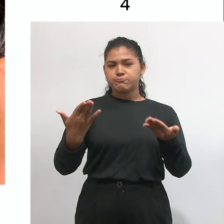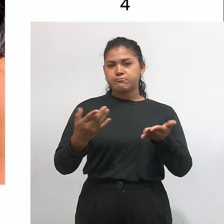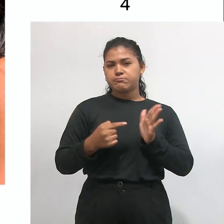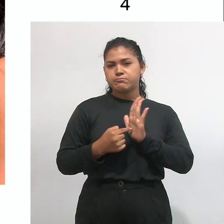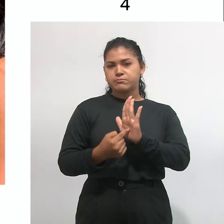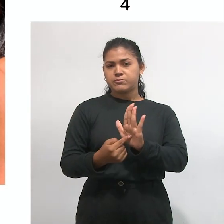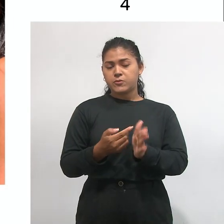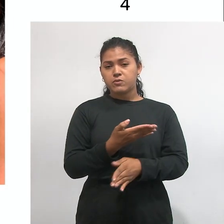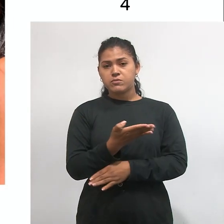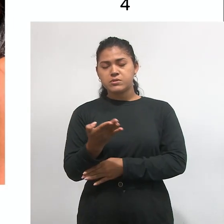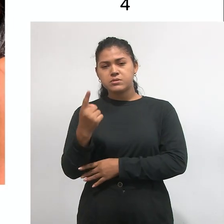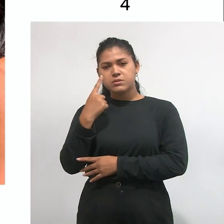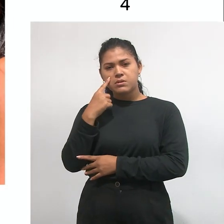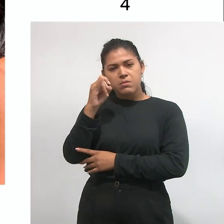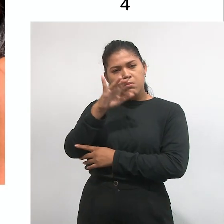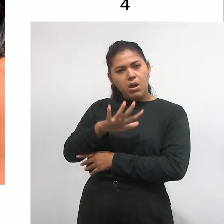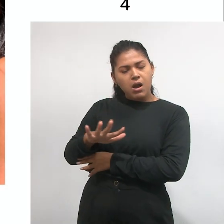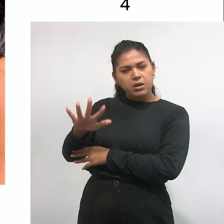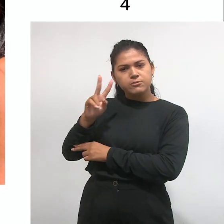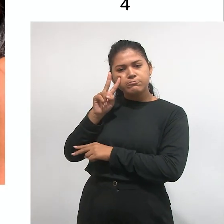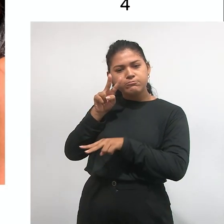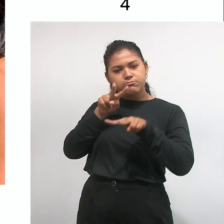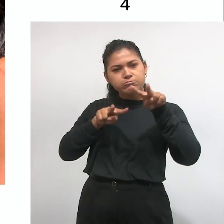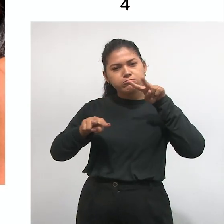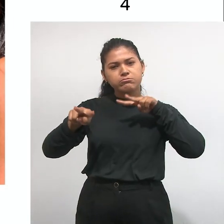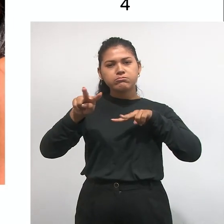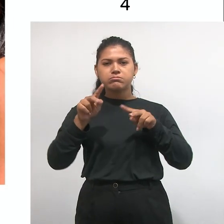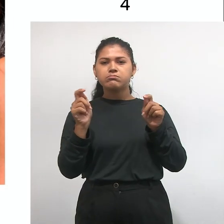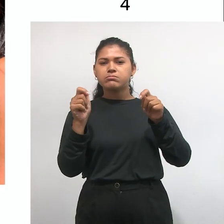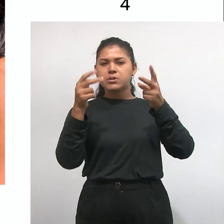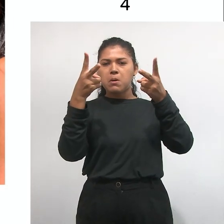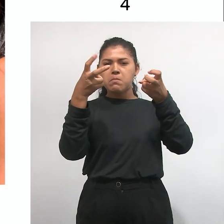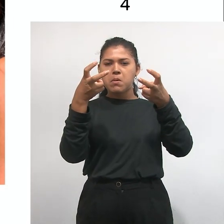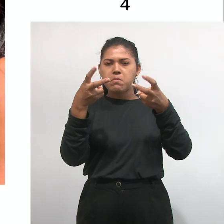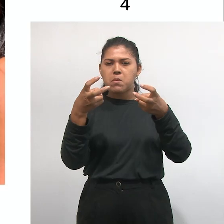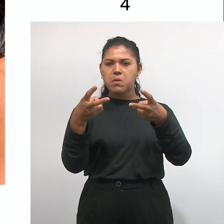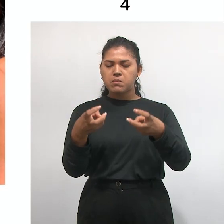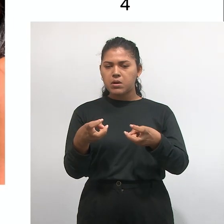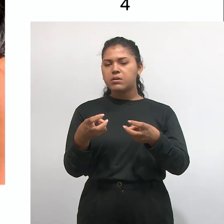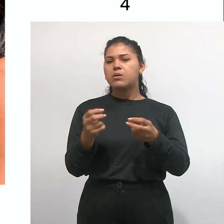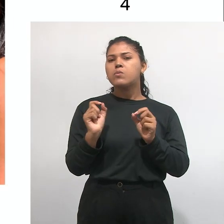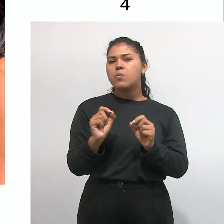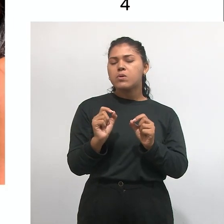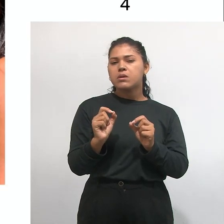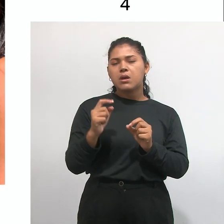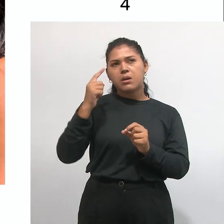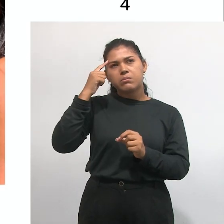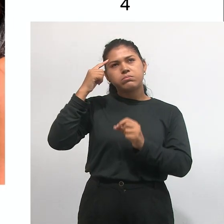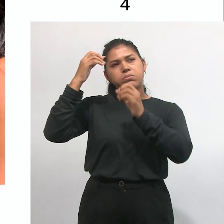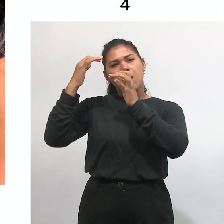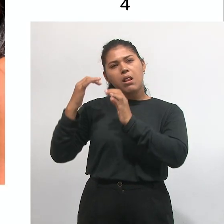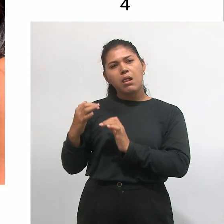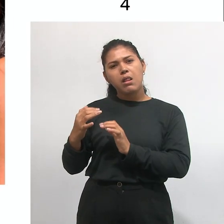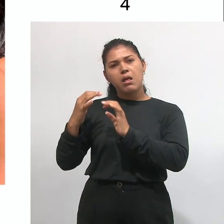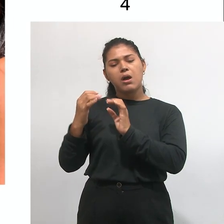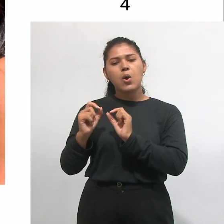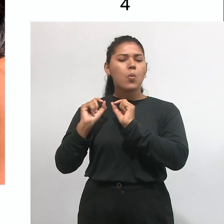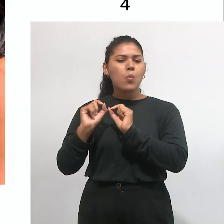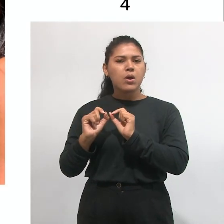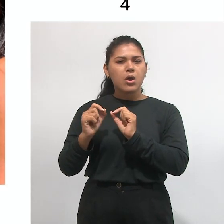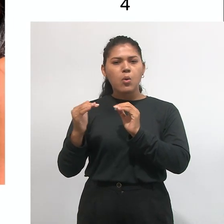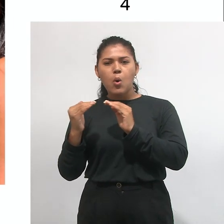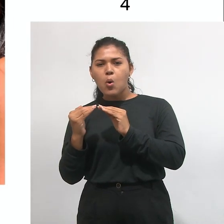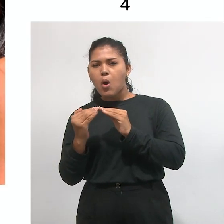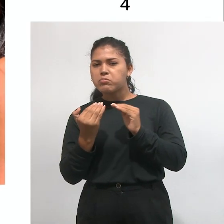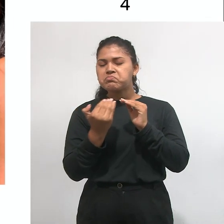que você pense também e faça, né, suas reflexões, anote aí o que você... se